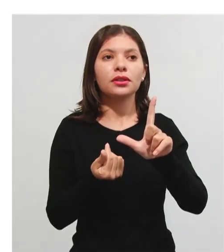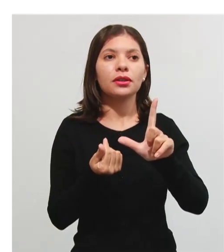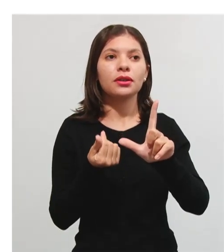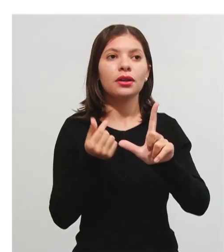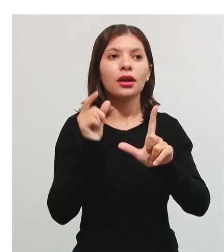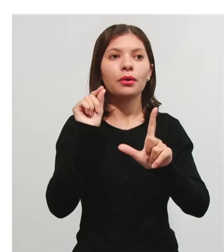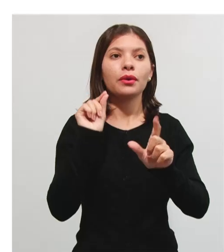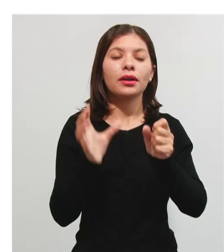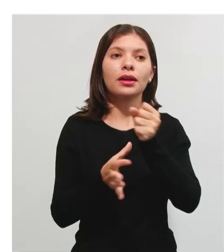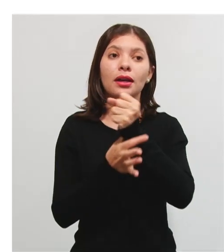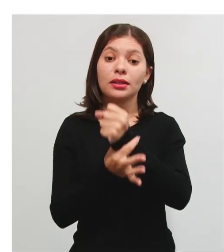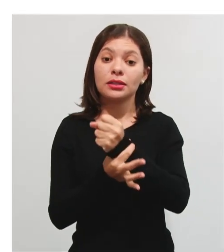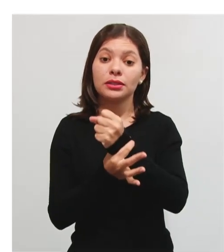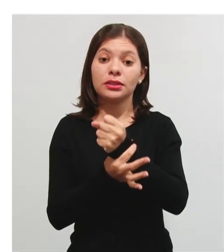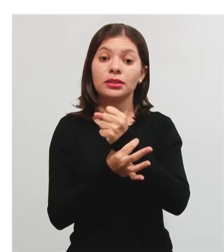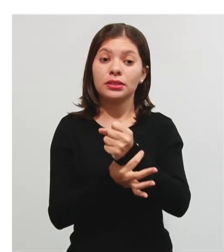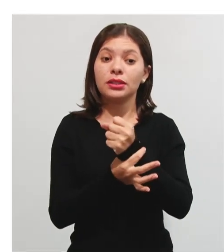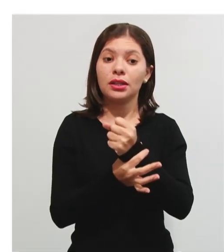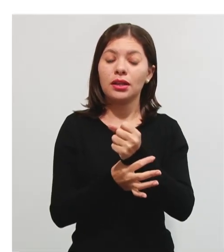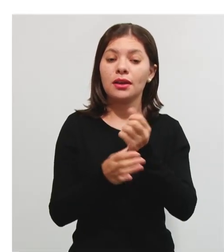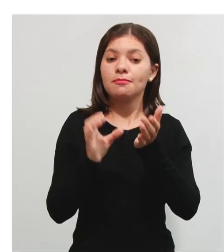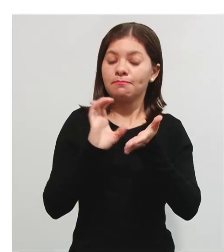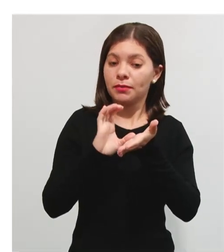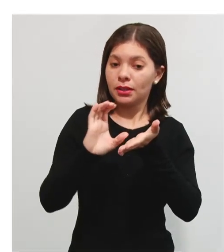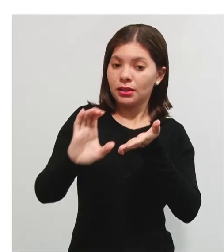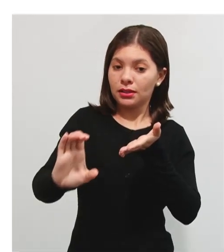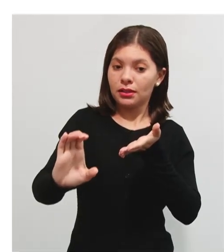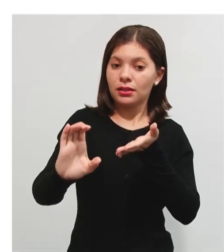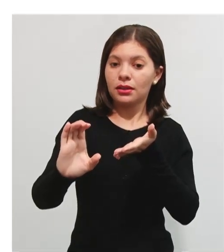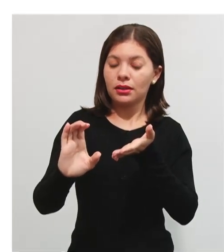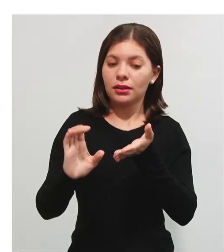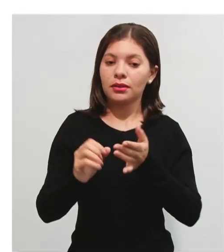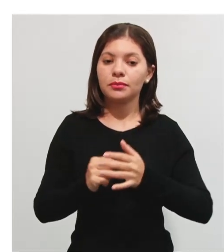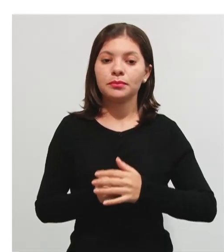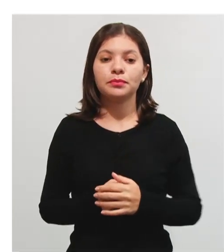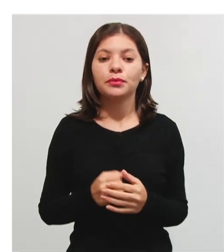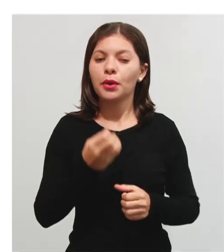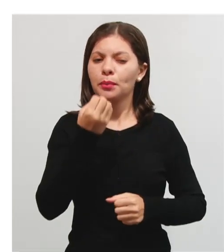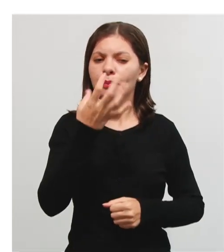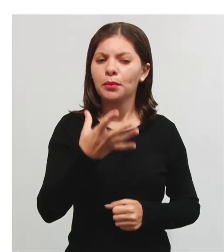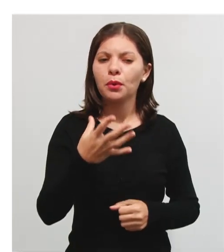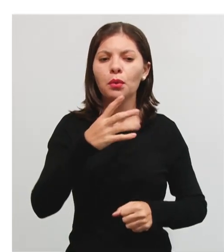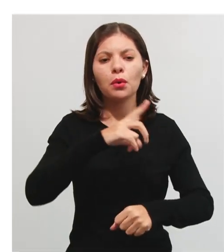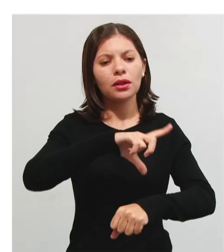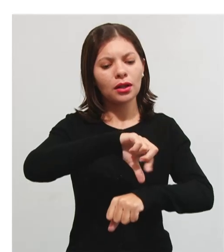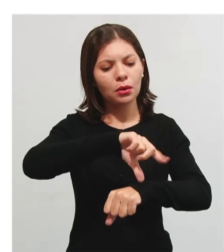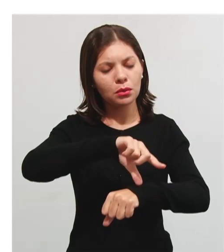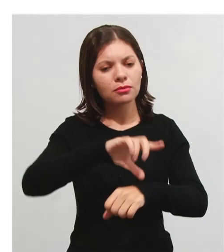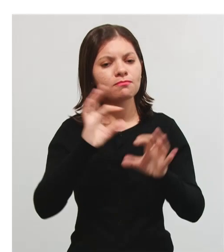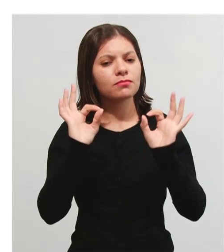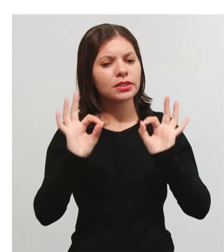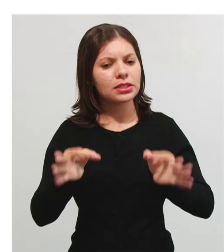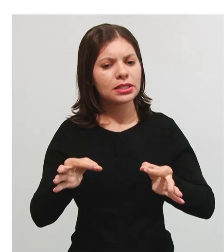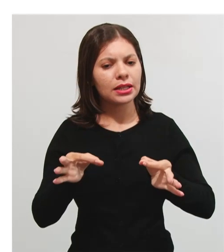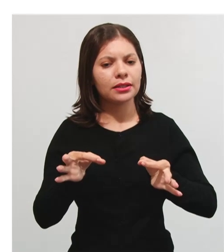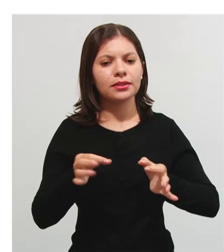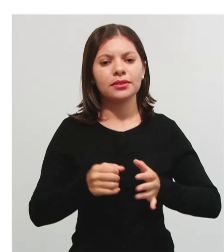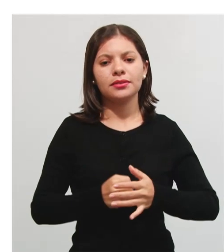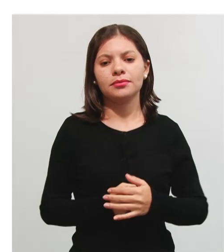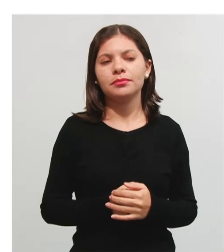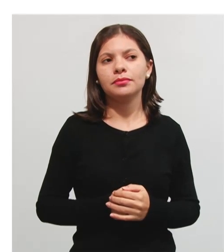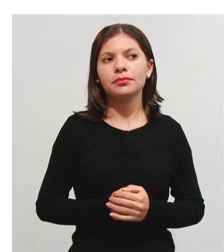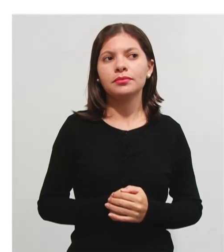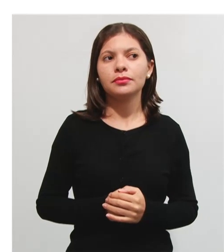em garantir que essa entrega esteja sendo feita da melhor forma possível, no tempo certo, na hora certa, sem